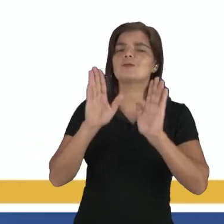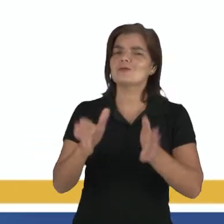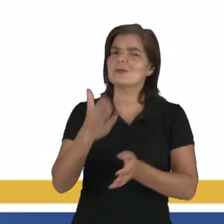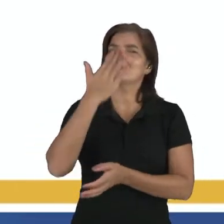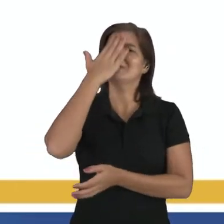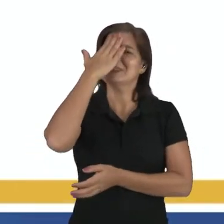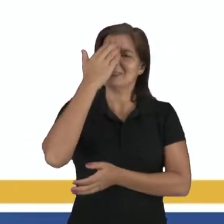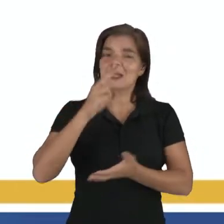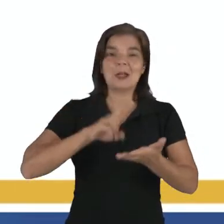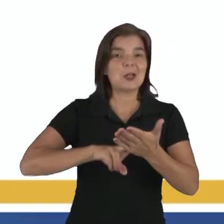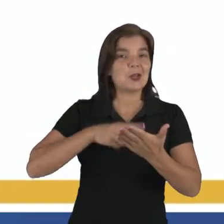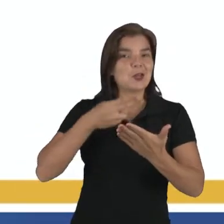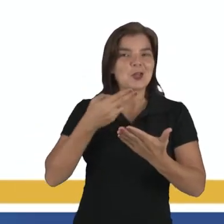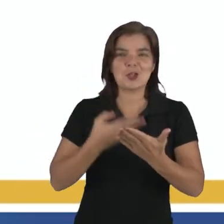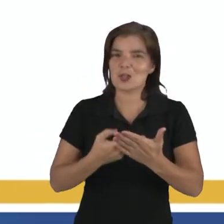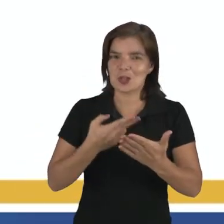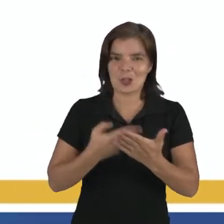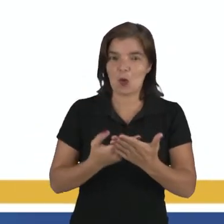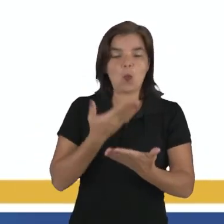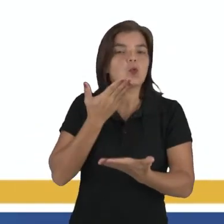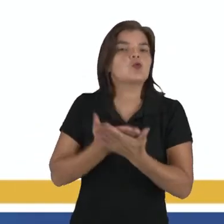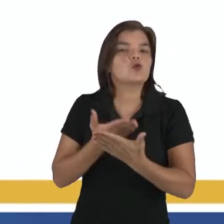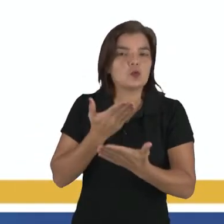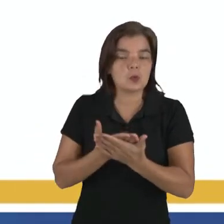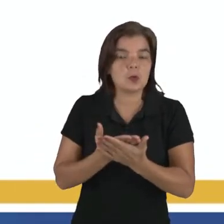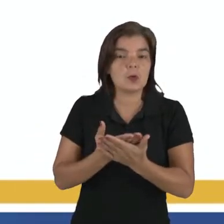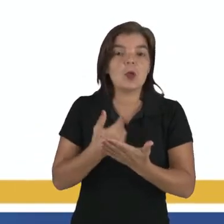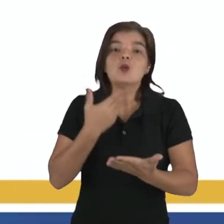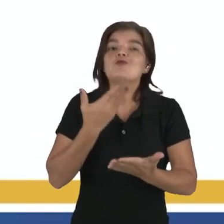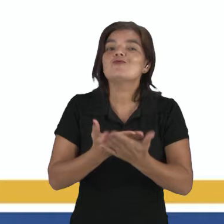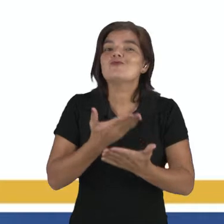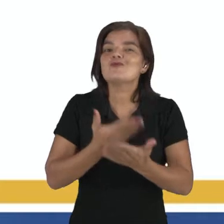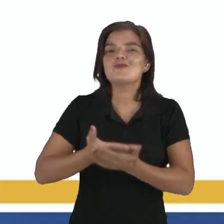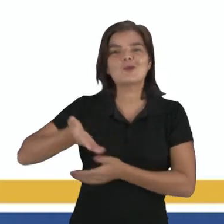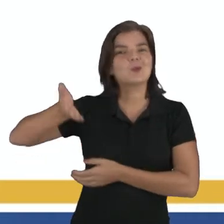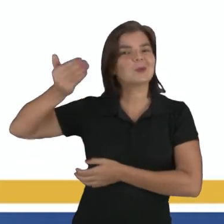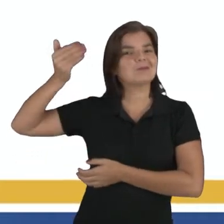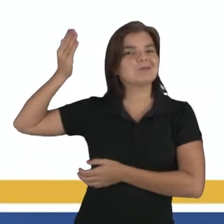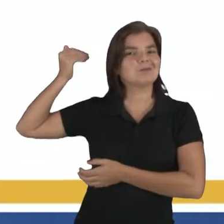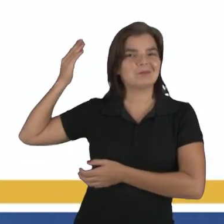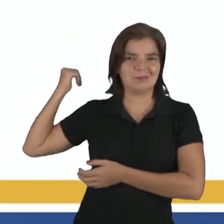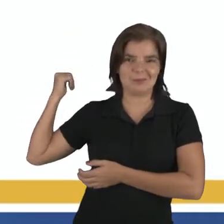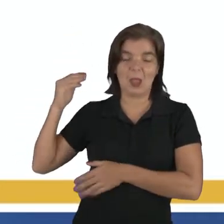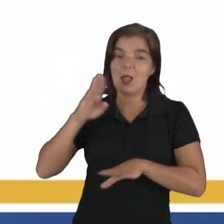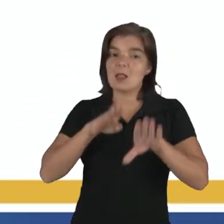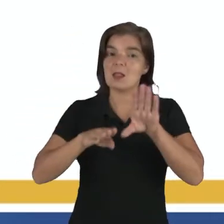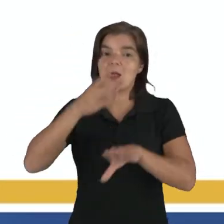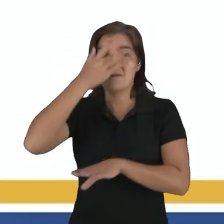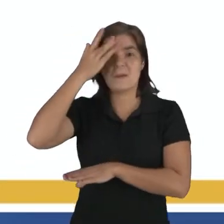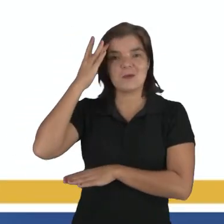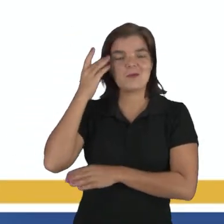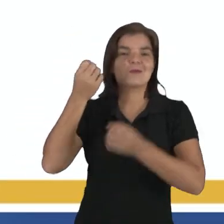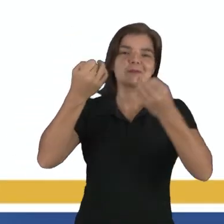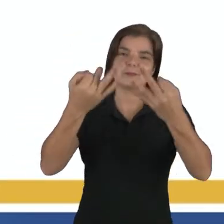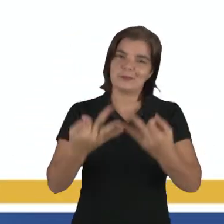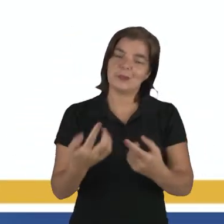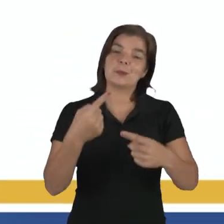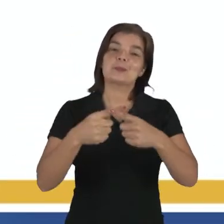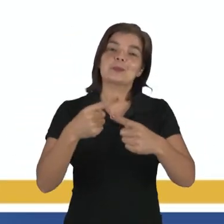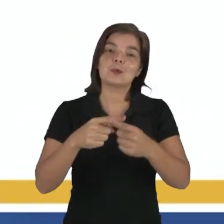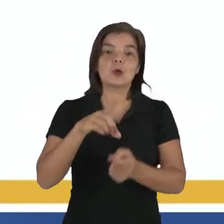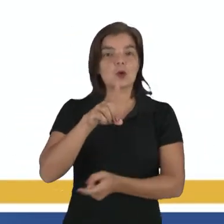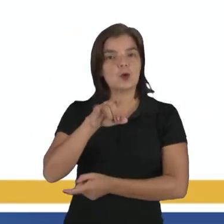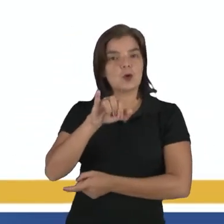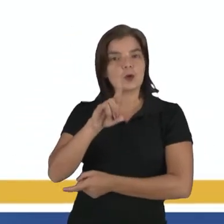já sei que eu não vou traduzir o study como estudar, e sim como estudou ou estudei, depende da pessoa que você está falando. Por quê? Porque